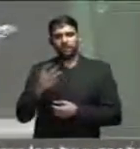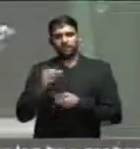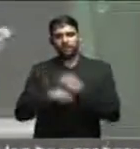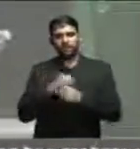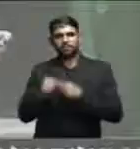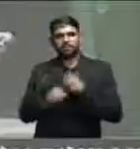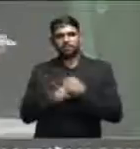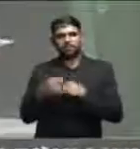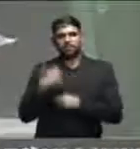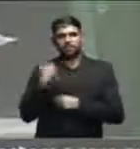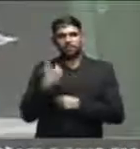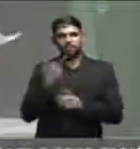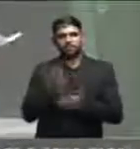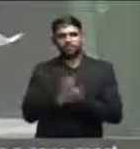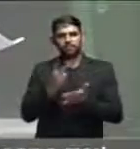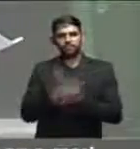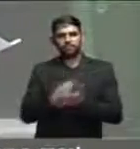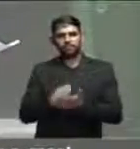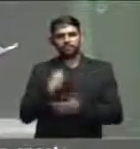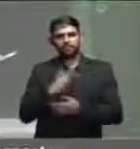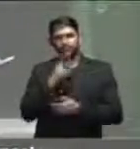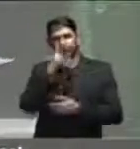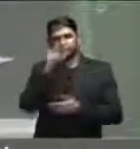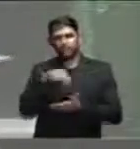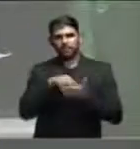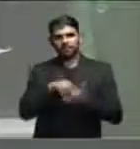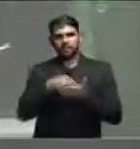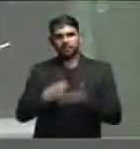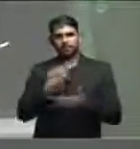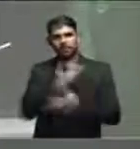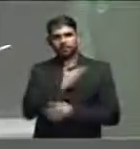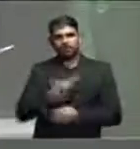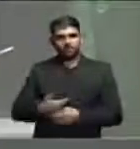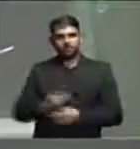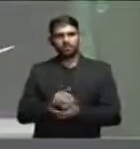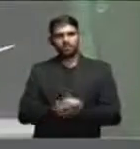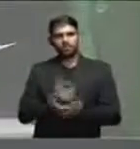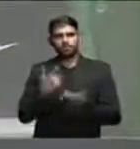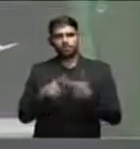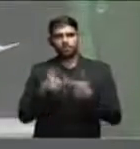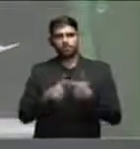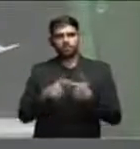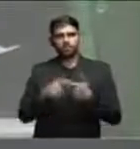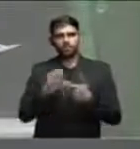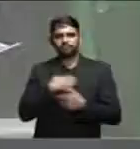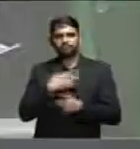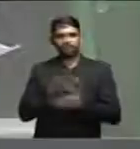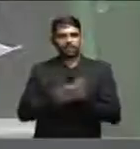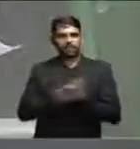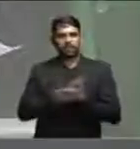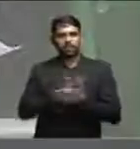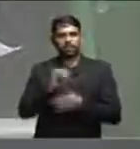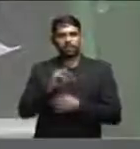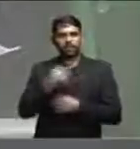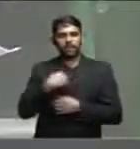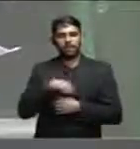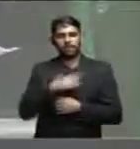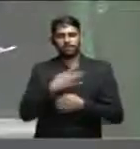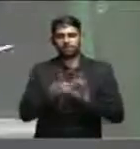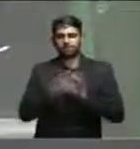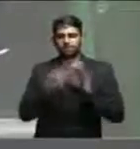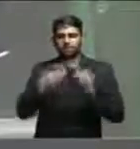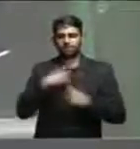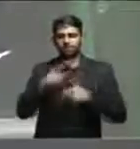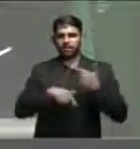idade e continuo firme no propósito de atuar na vida pública. Esta crise não abalou nem vai abalar a minha disposição